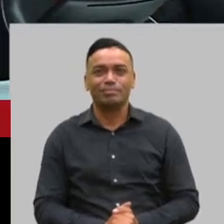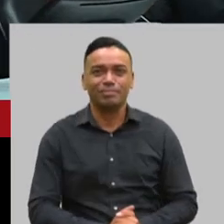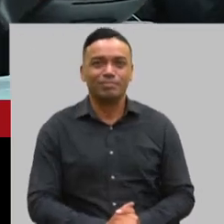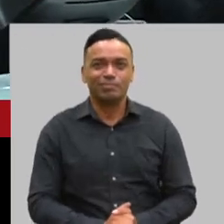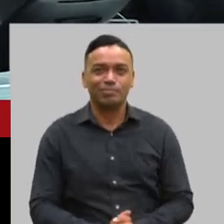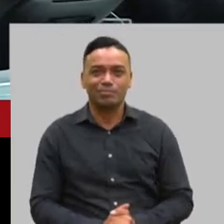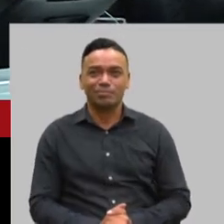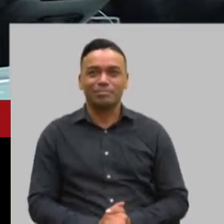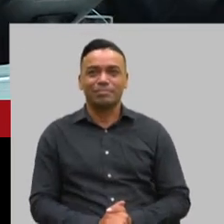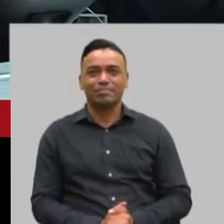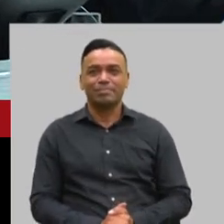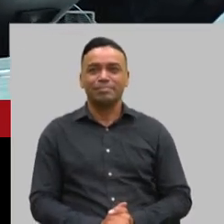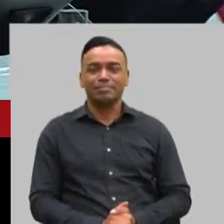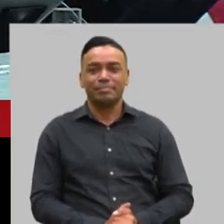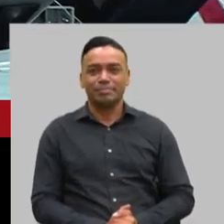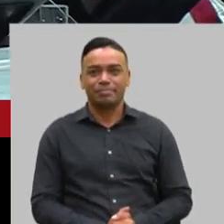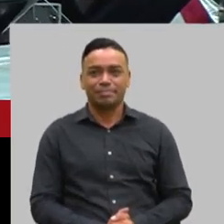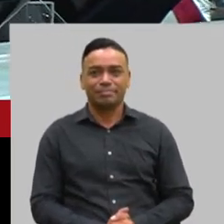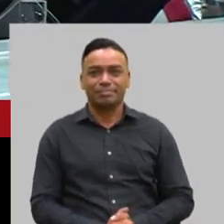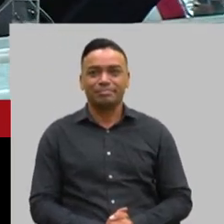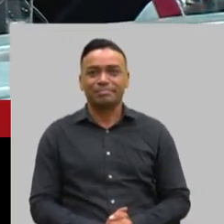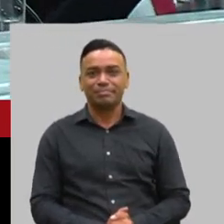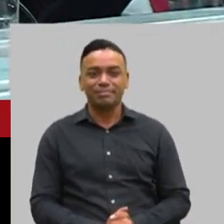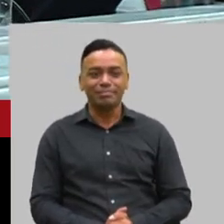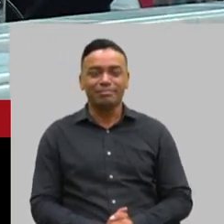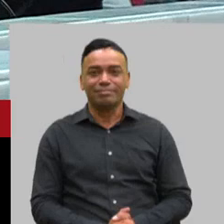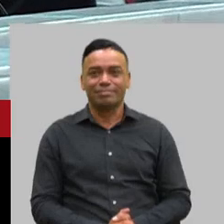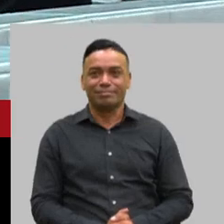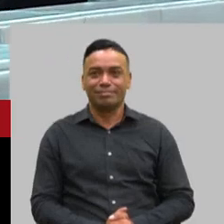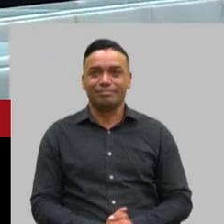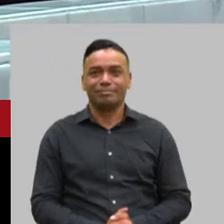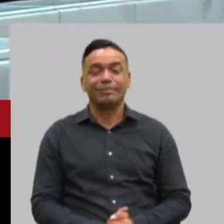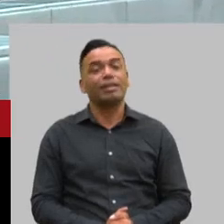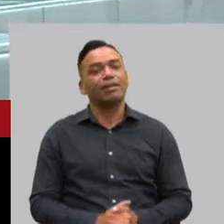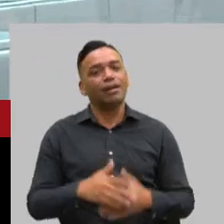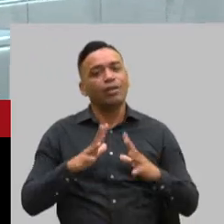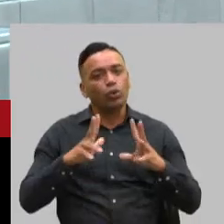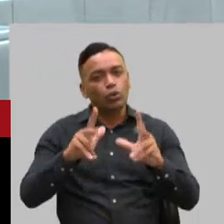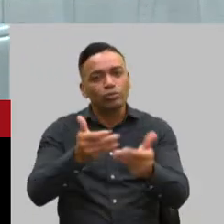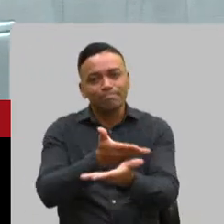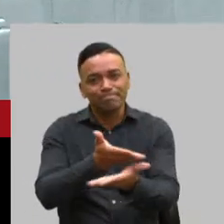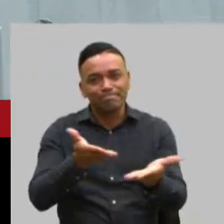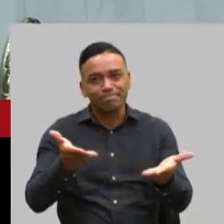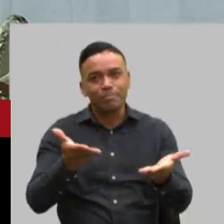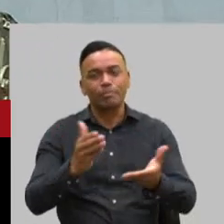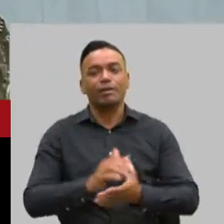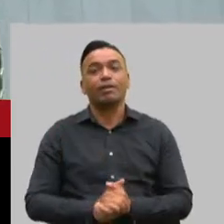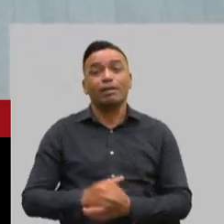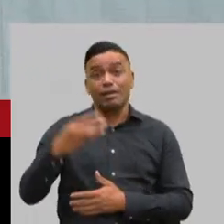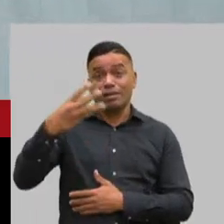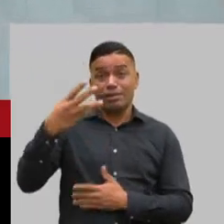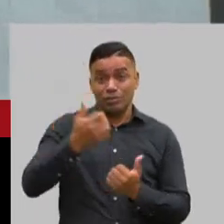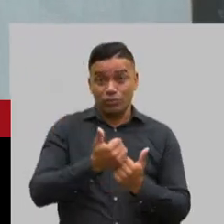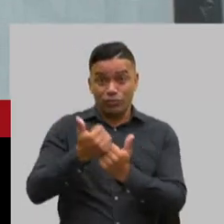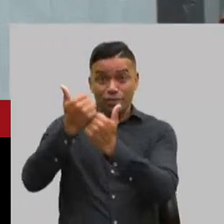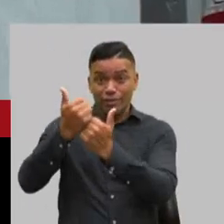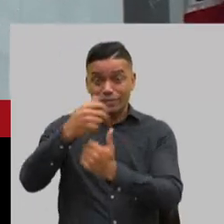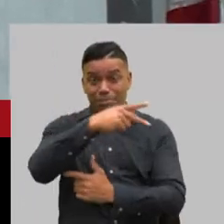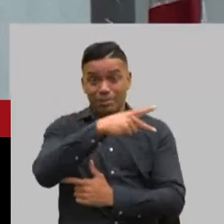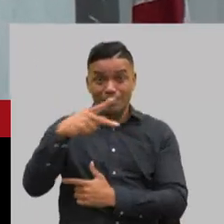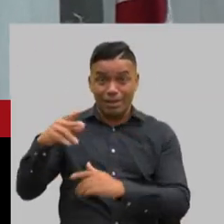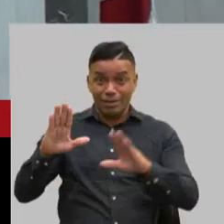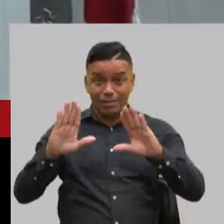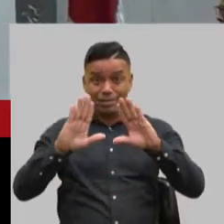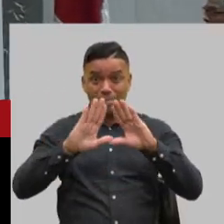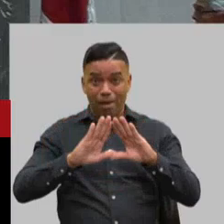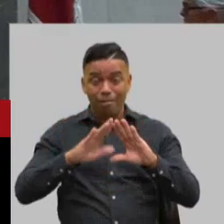Senhoras e senhores, O terceiro vice-presidente da Assembleia Legislativa